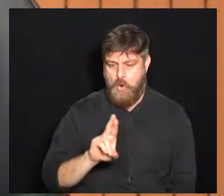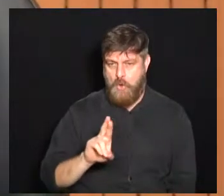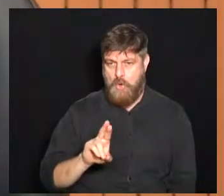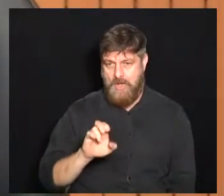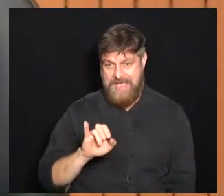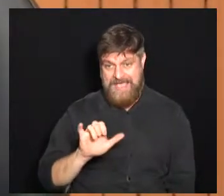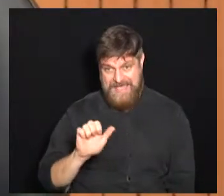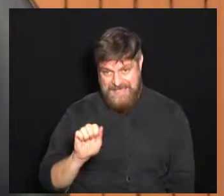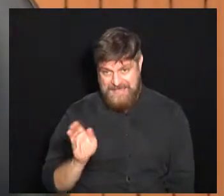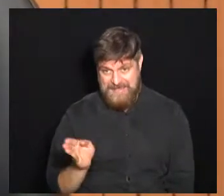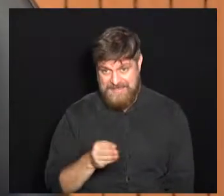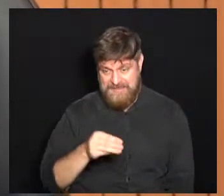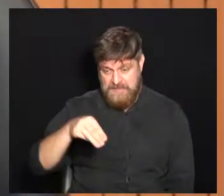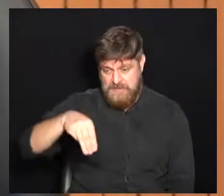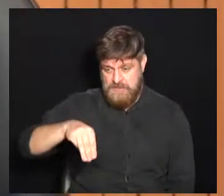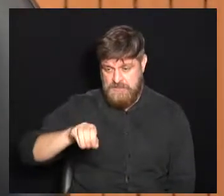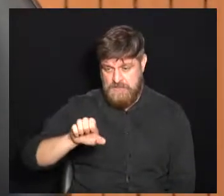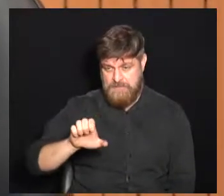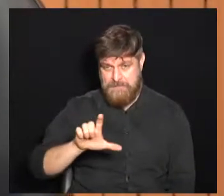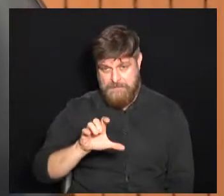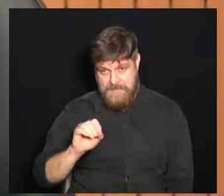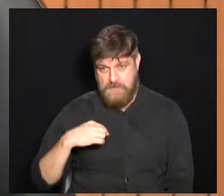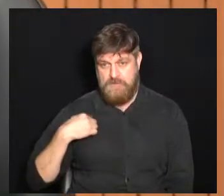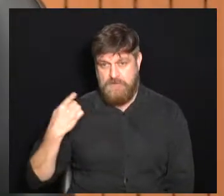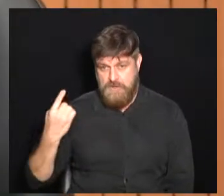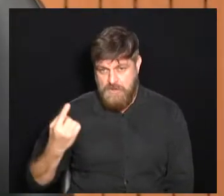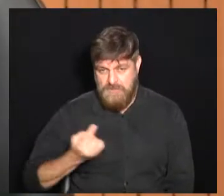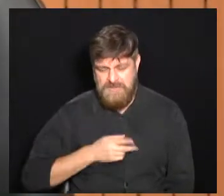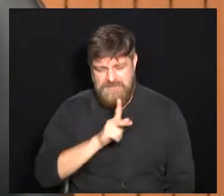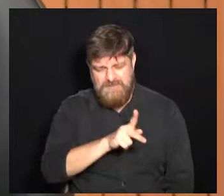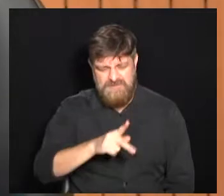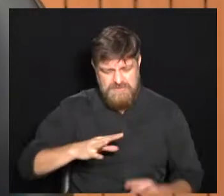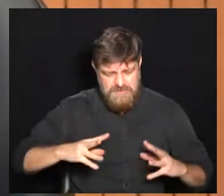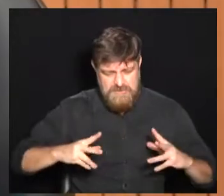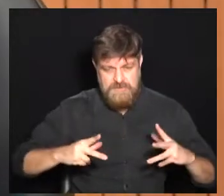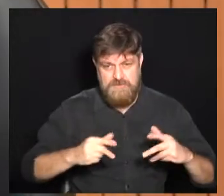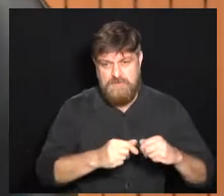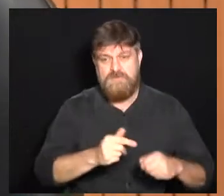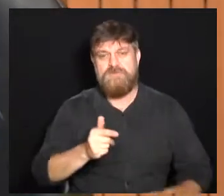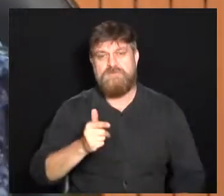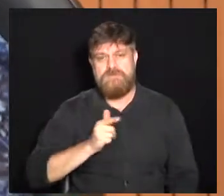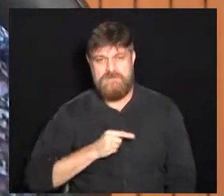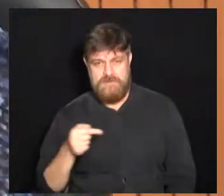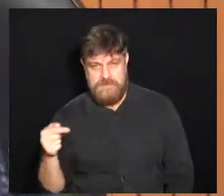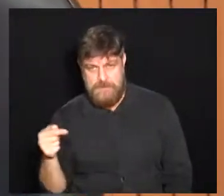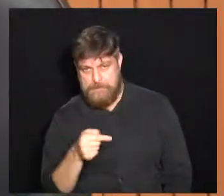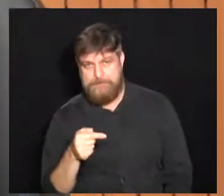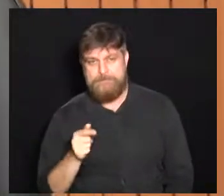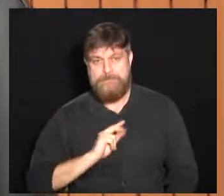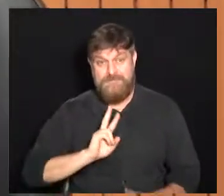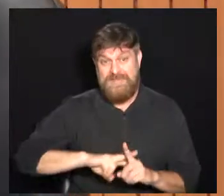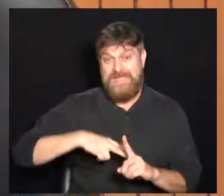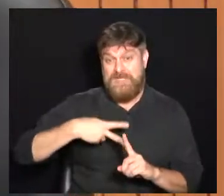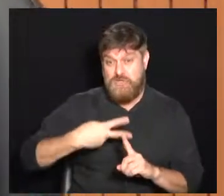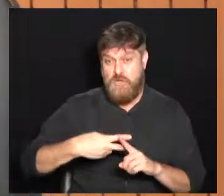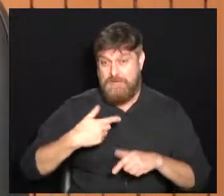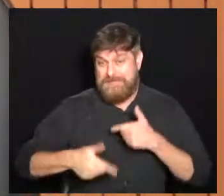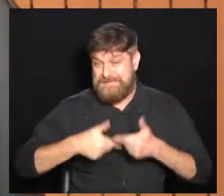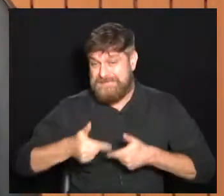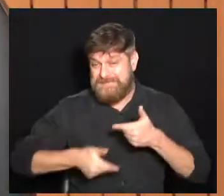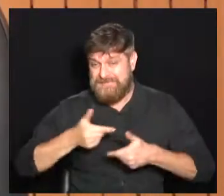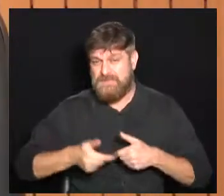nós mobilizamos todos os nossos professores, nós temos vários professores que dobram, e